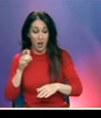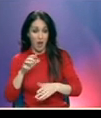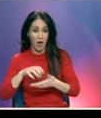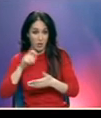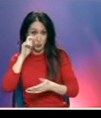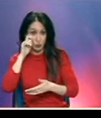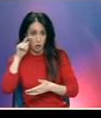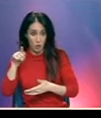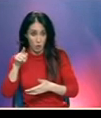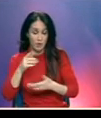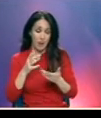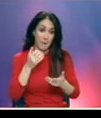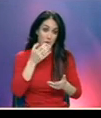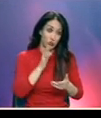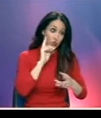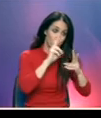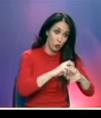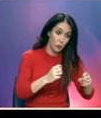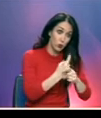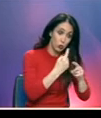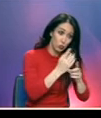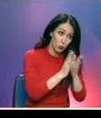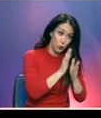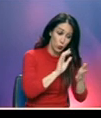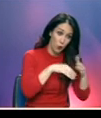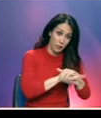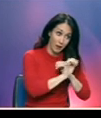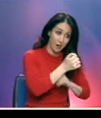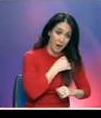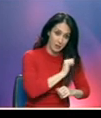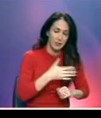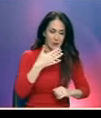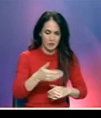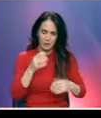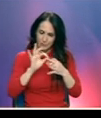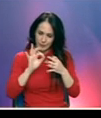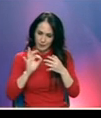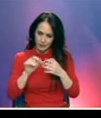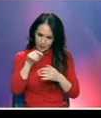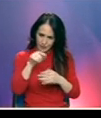Caetano vai estar em direto do local para nos dar mais pormenores sobre este caso. Não perca!